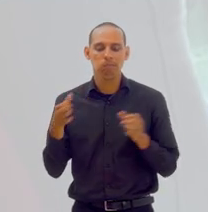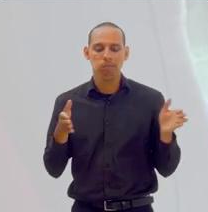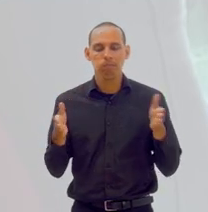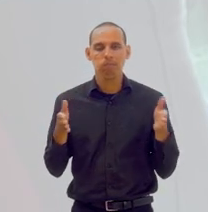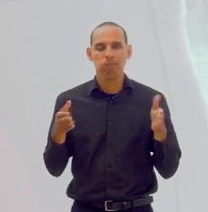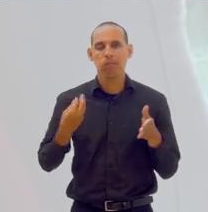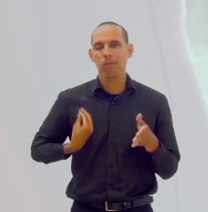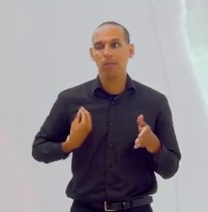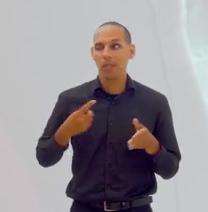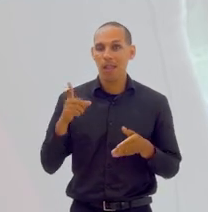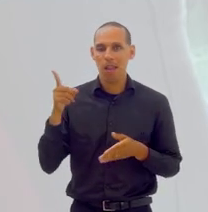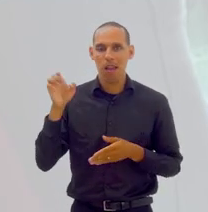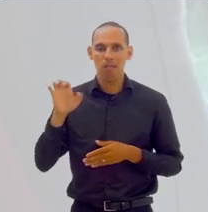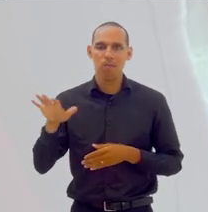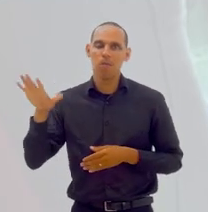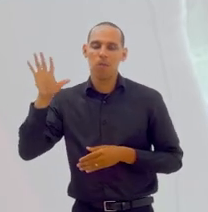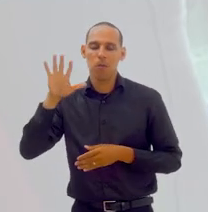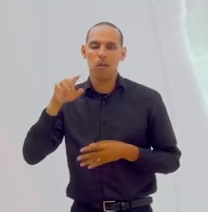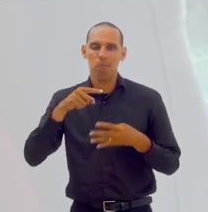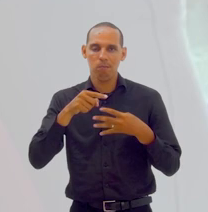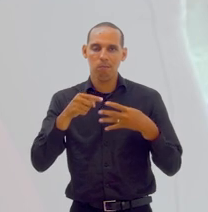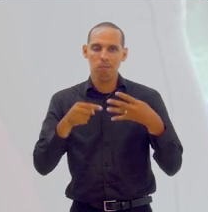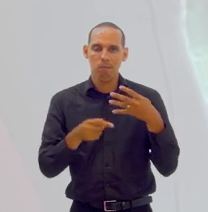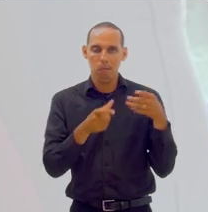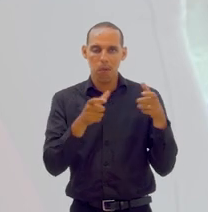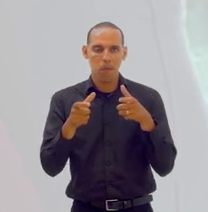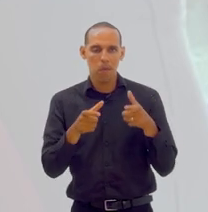anos os que eu passei por lá,